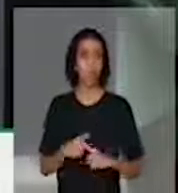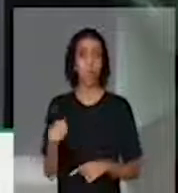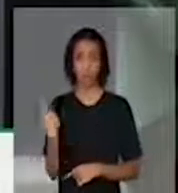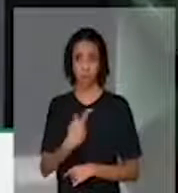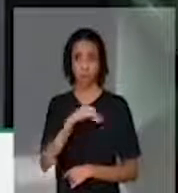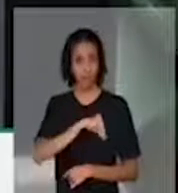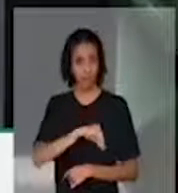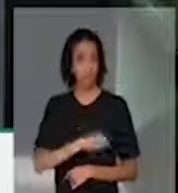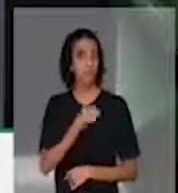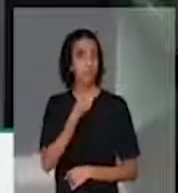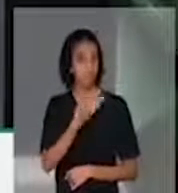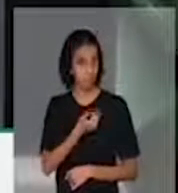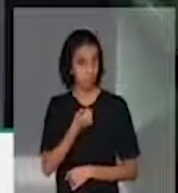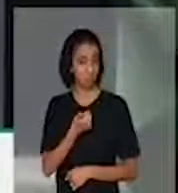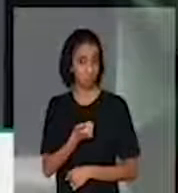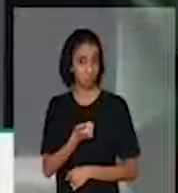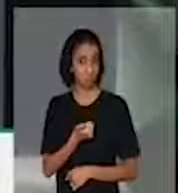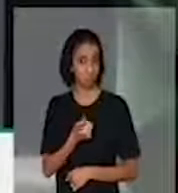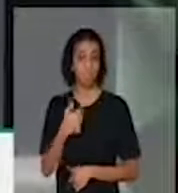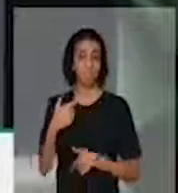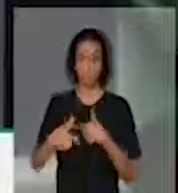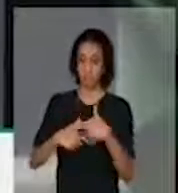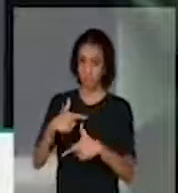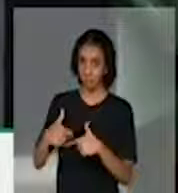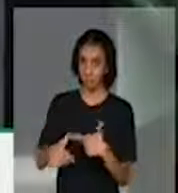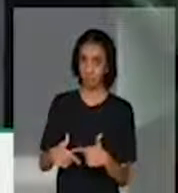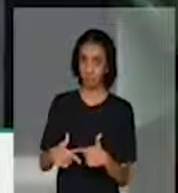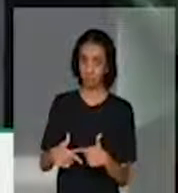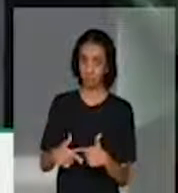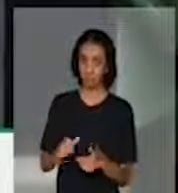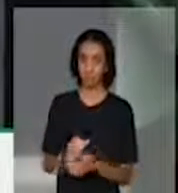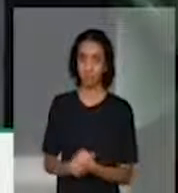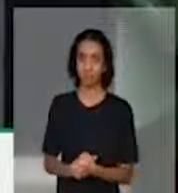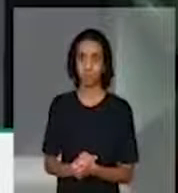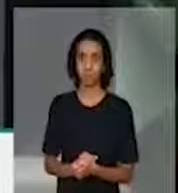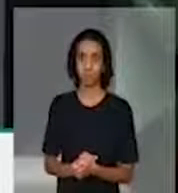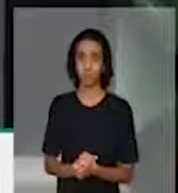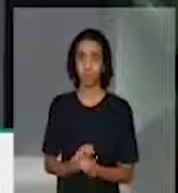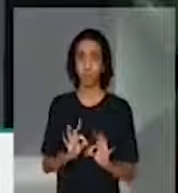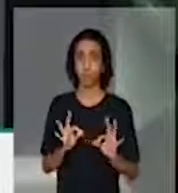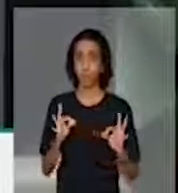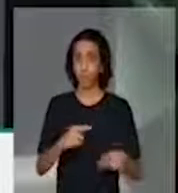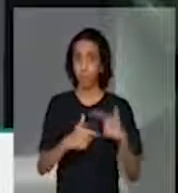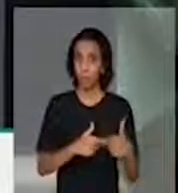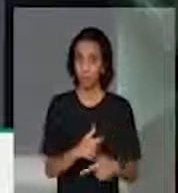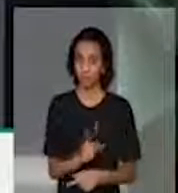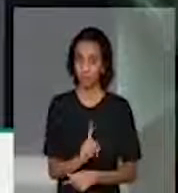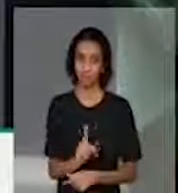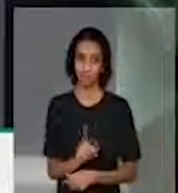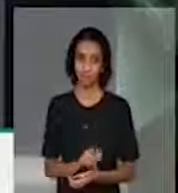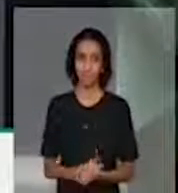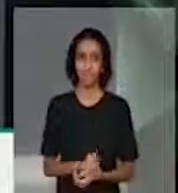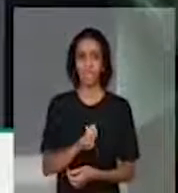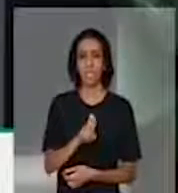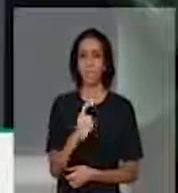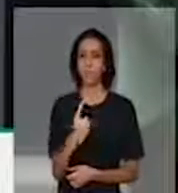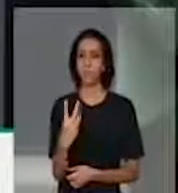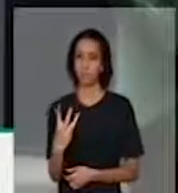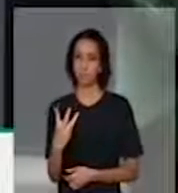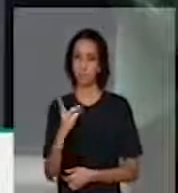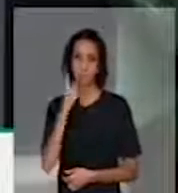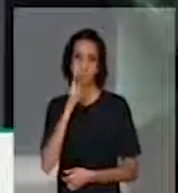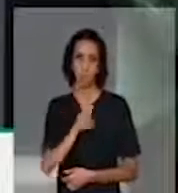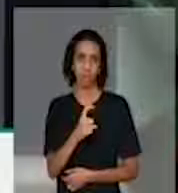bem para trabalhar, nem todos trabalham, né? São 513